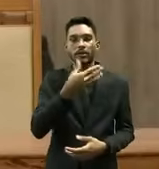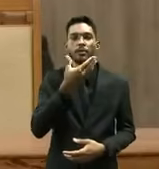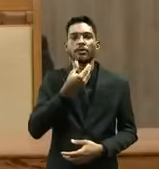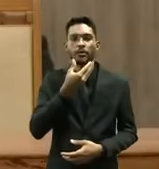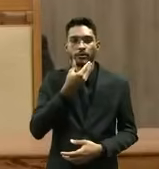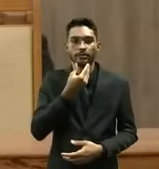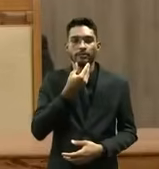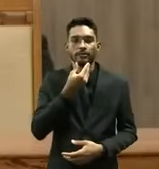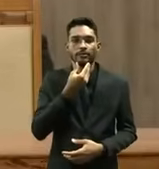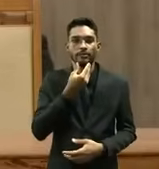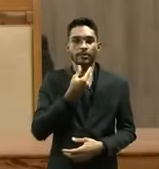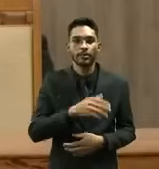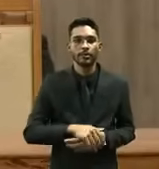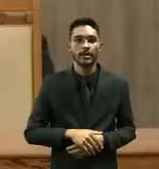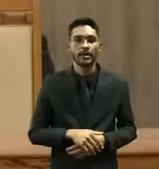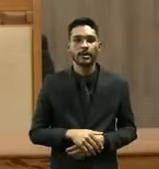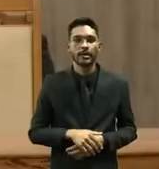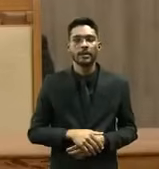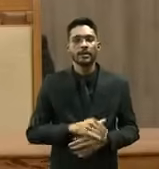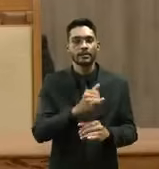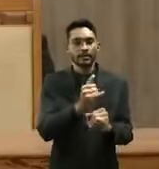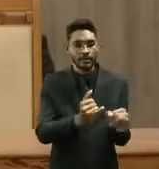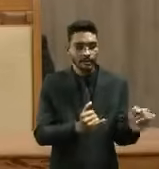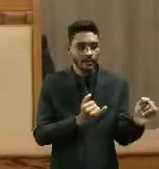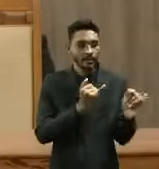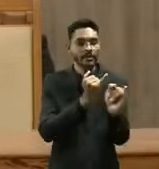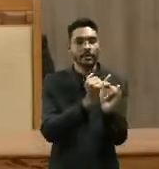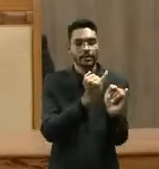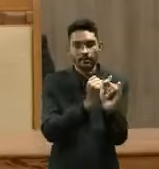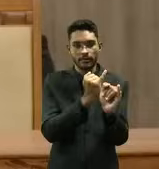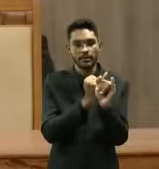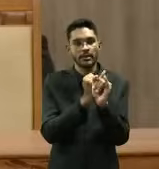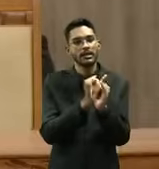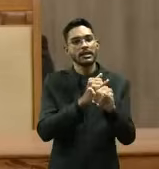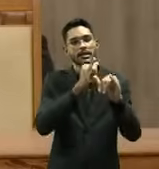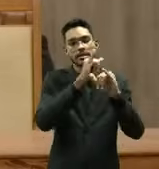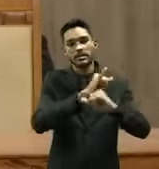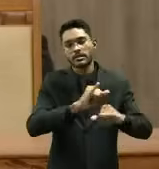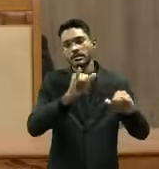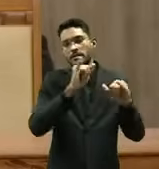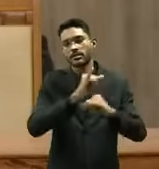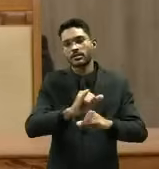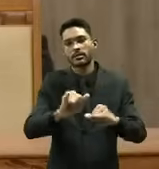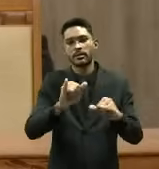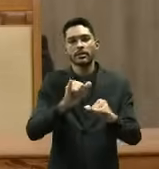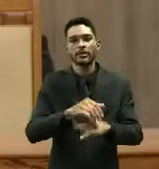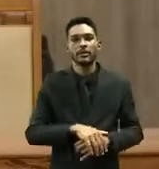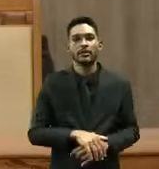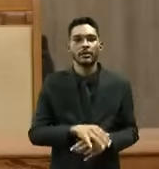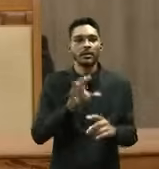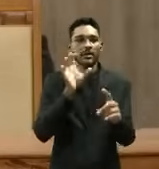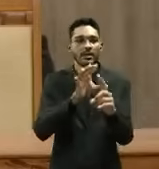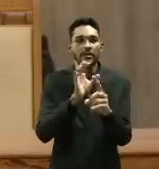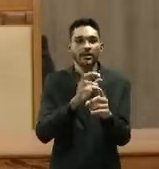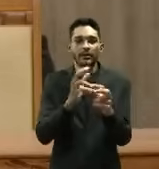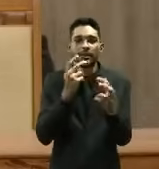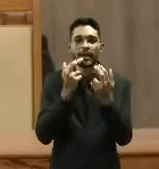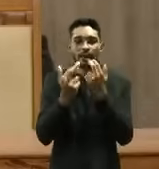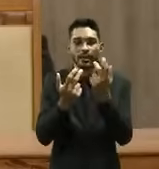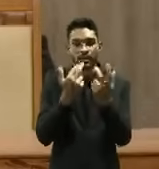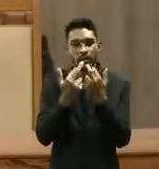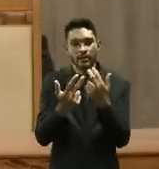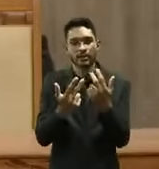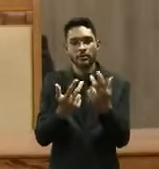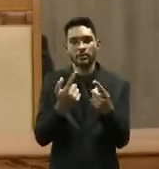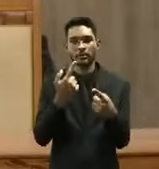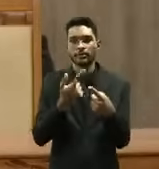dá de ir para a internet ou para a televisão para tentar denegrir a vida de um outro por causa de uma Fé ou